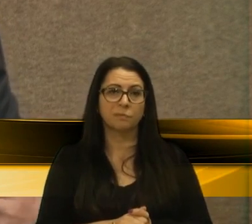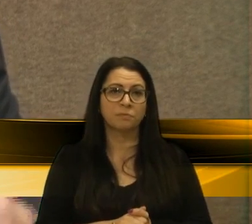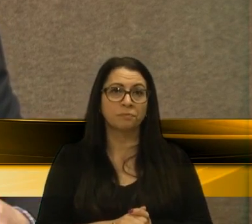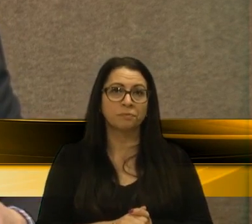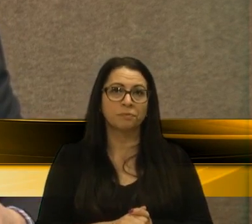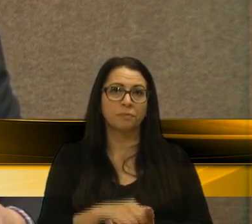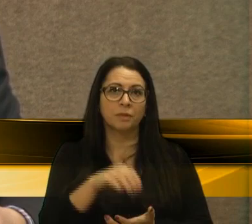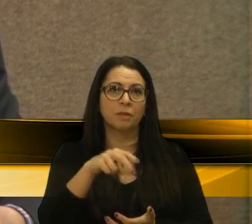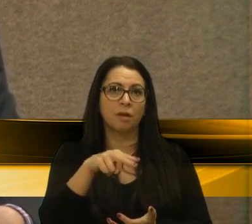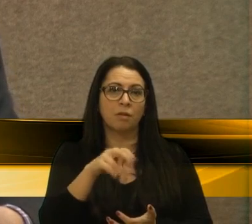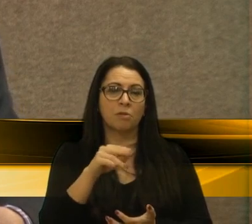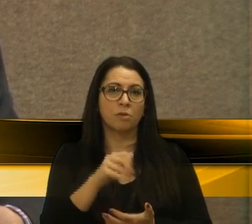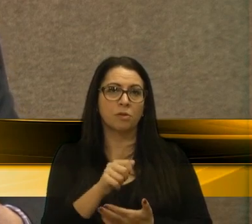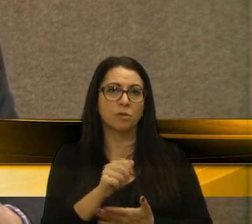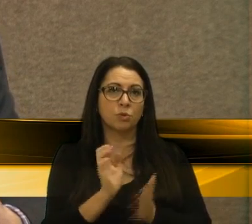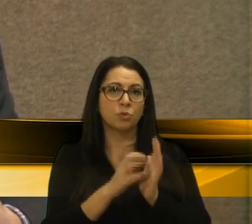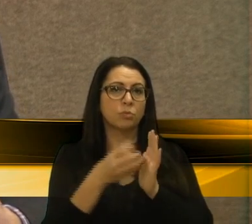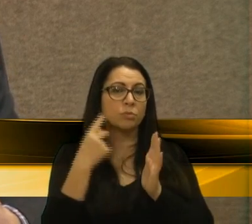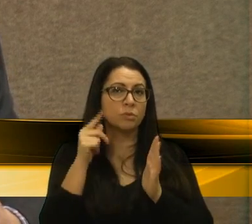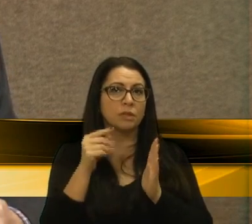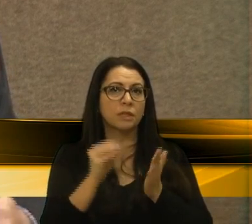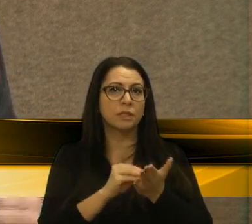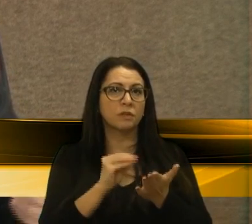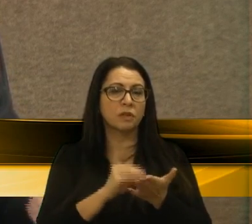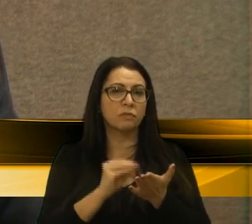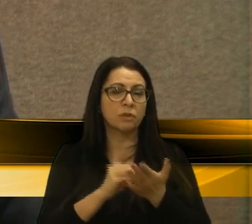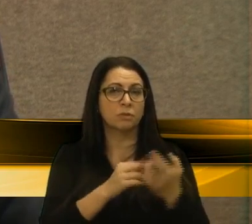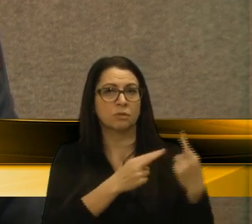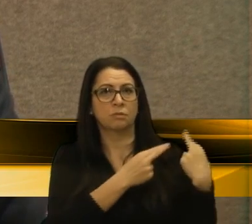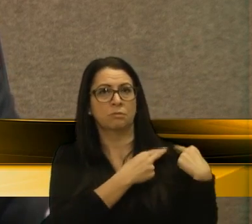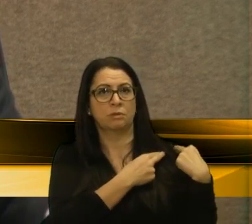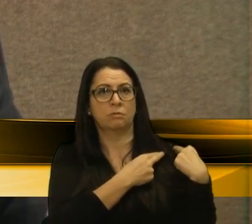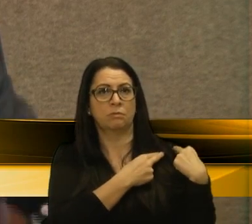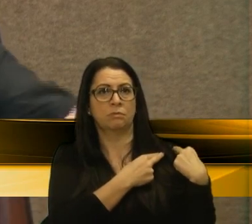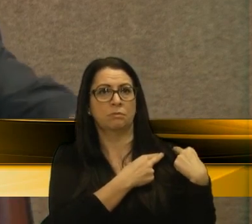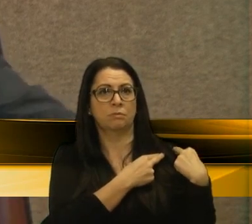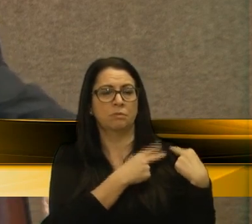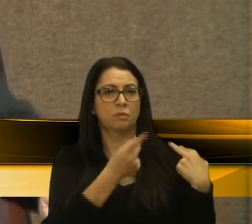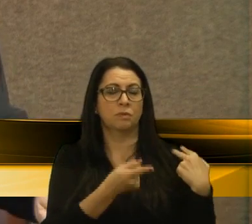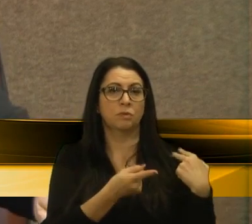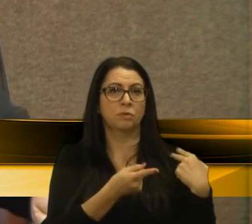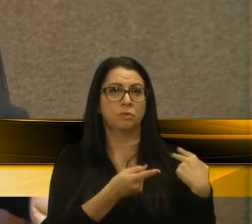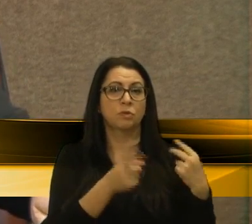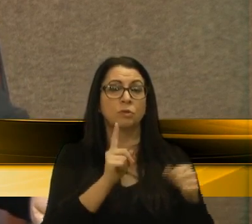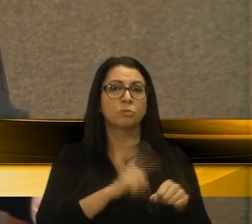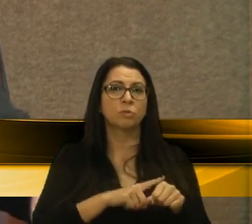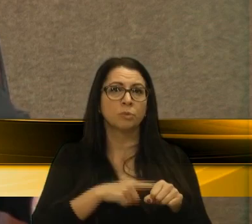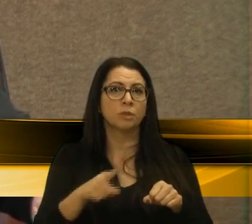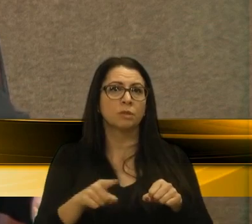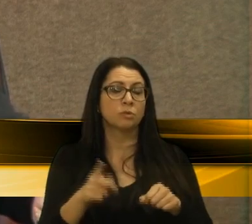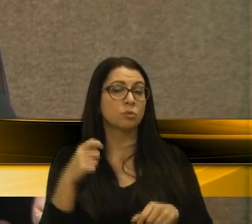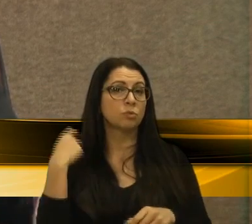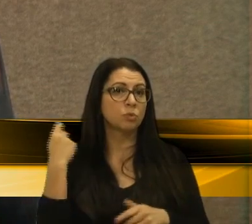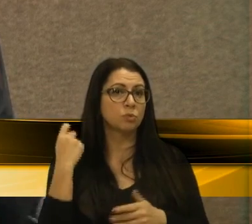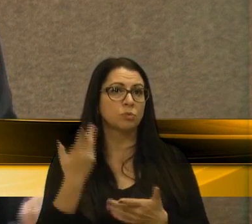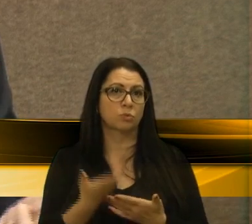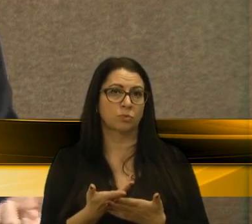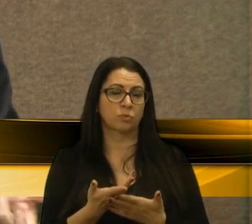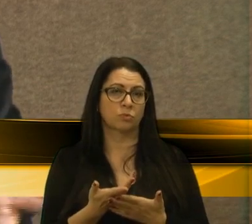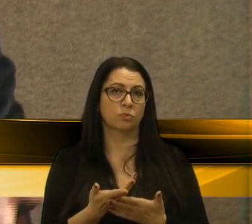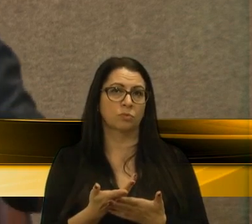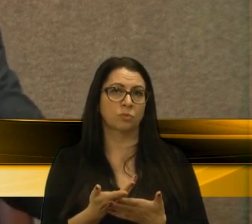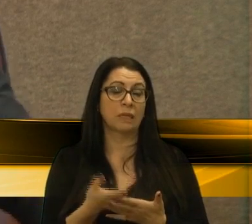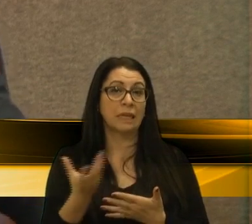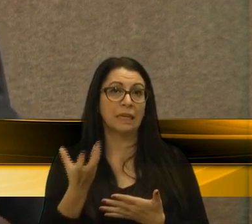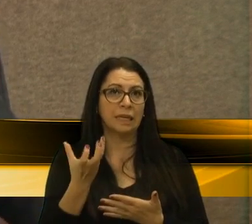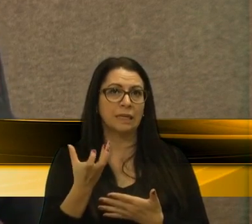nota da bancada é justamente essa falta de responsabilidade com o momento do Rio Grande do Sul de